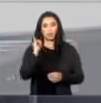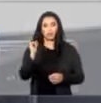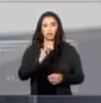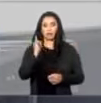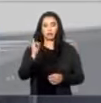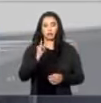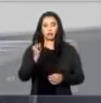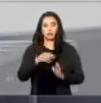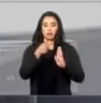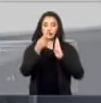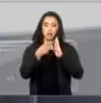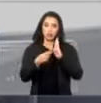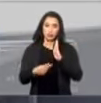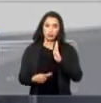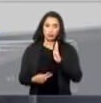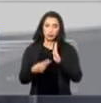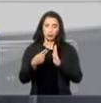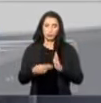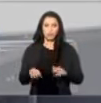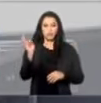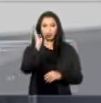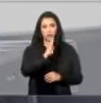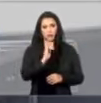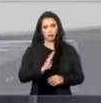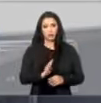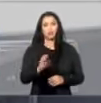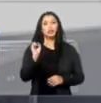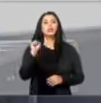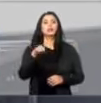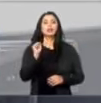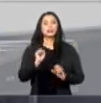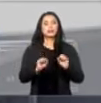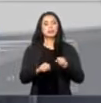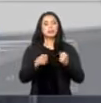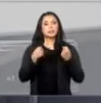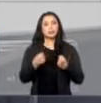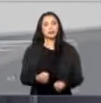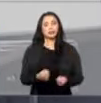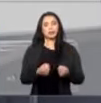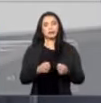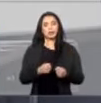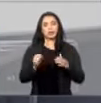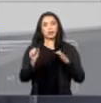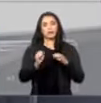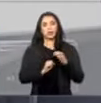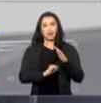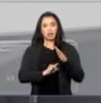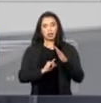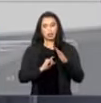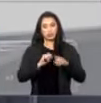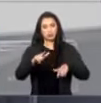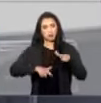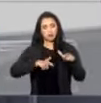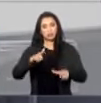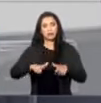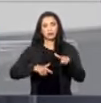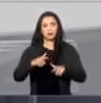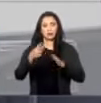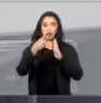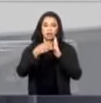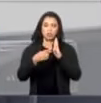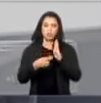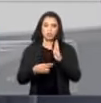audiovisual brasileira. Estamos, sim, defendendo a indústria audiovisual brasileira, defendendo nossos